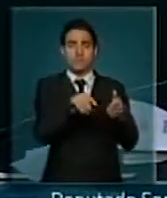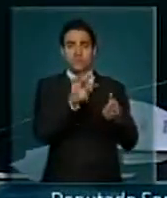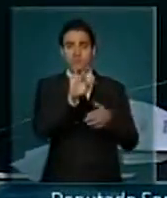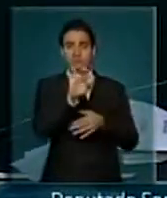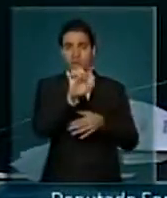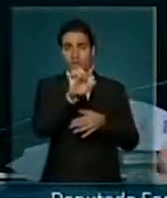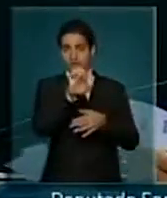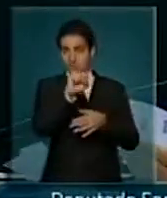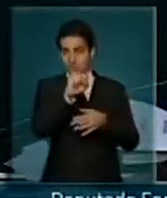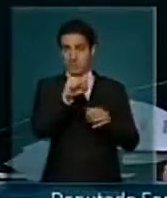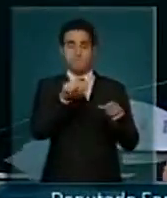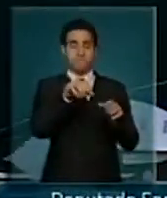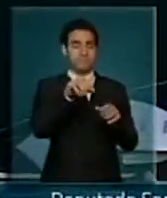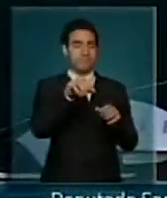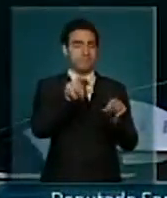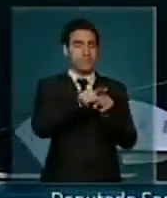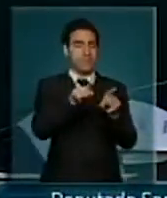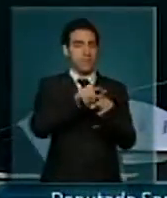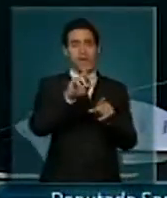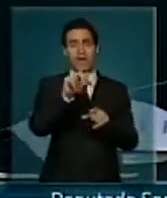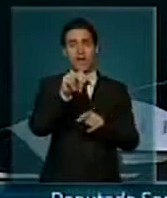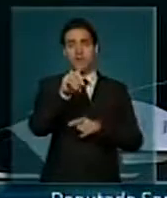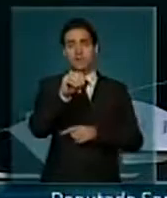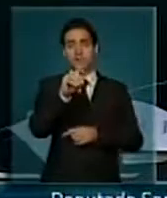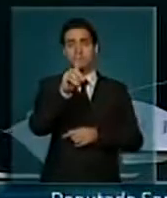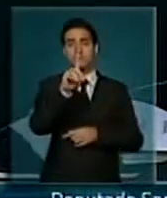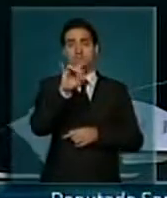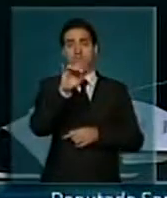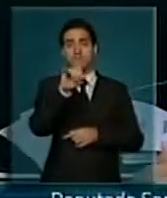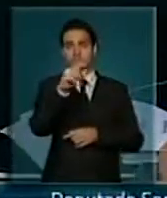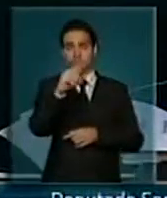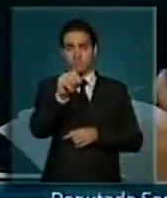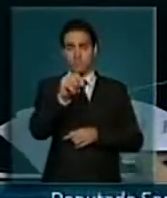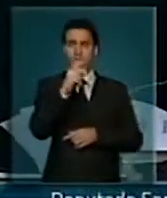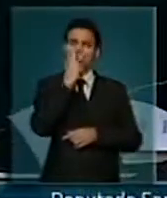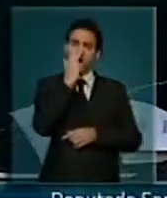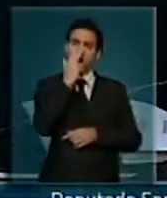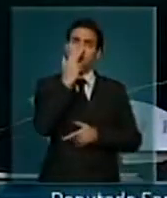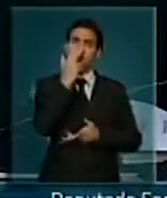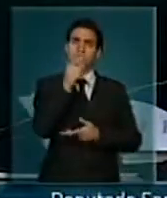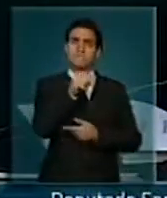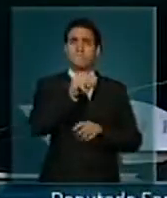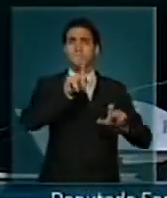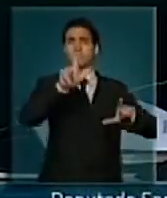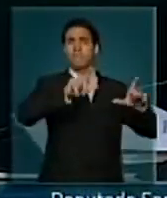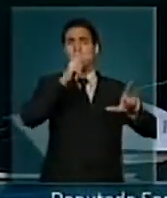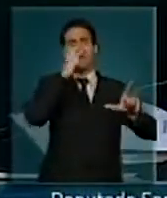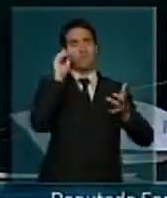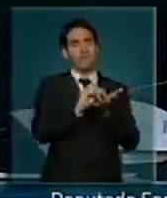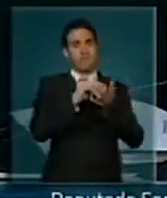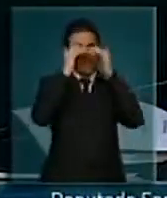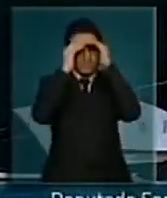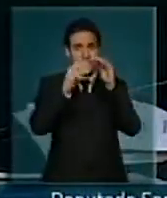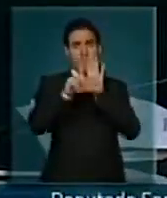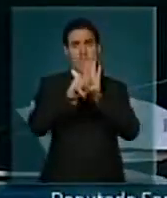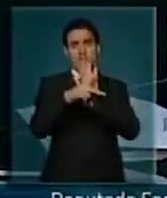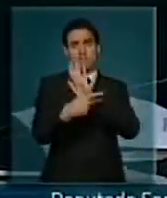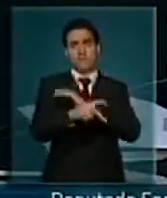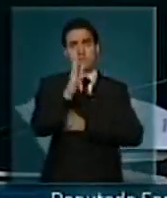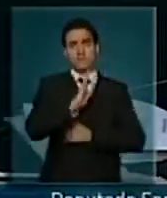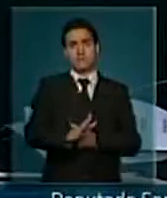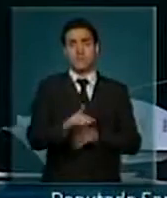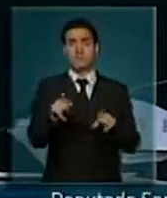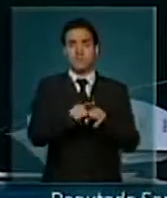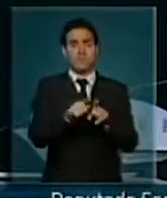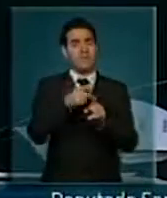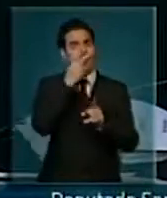teles e radiodifusão. Acredito que ainda as teles, elas continuam desrespeitando as leis deste país e